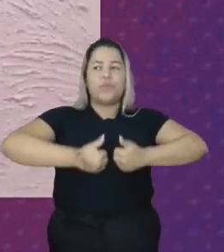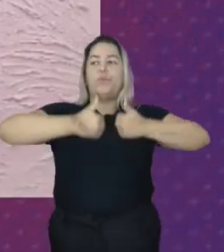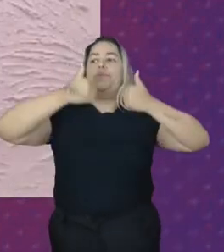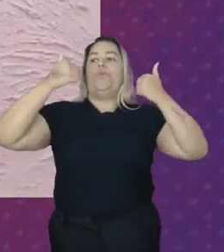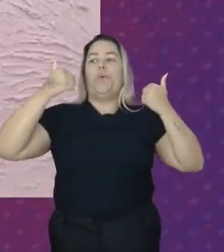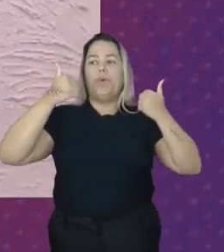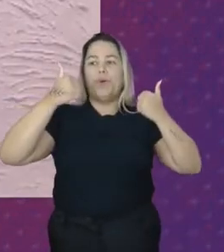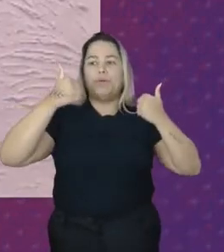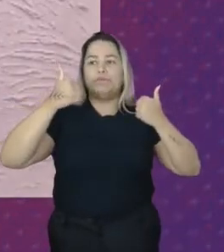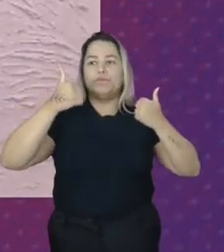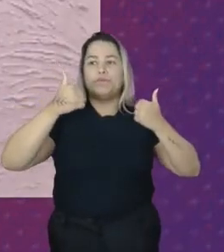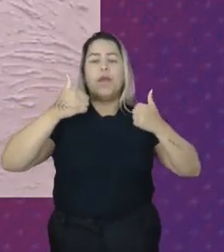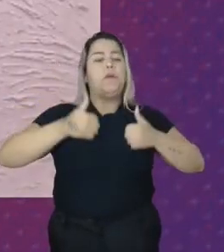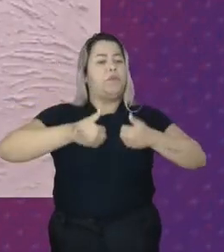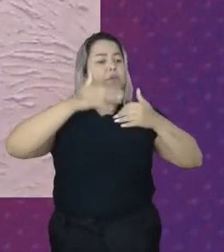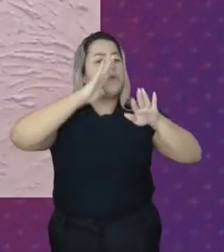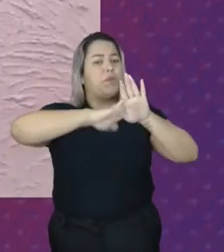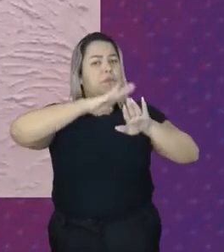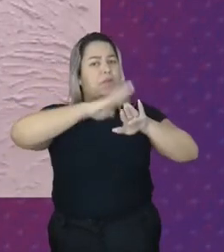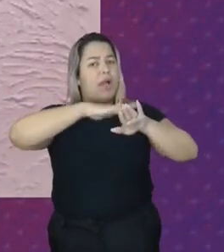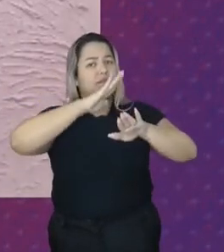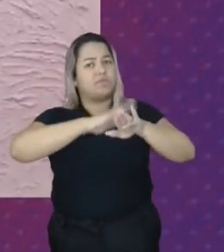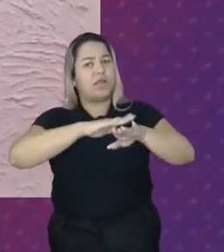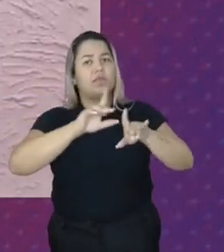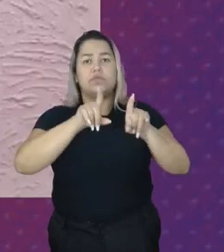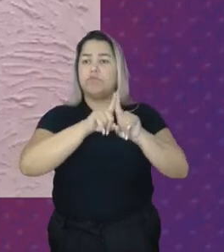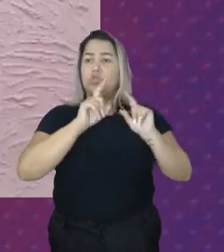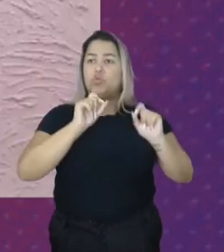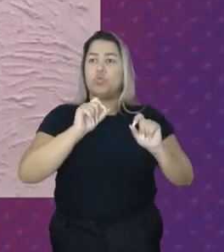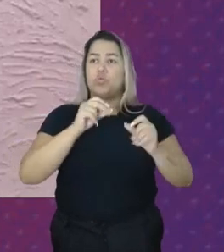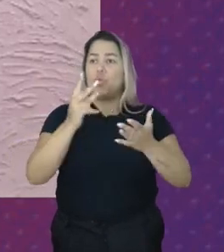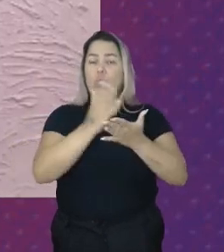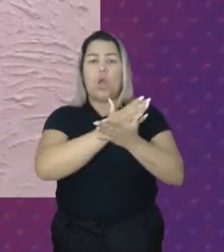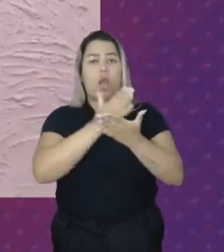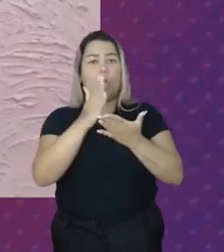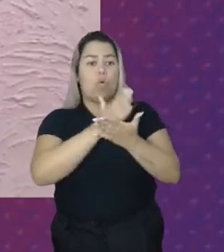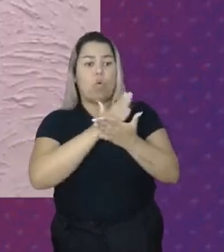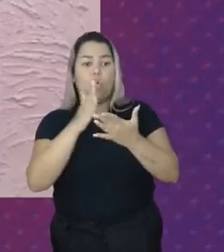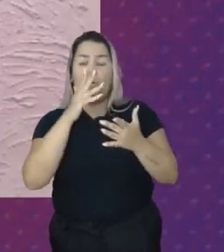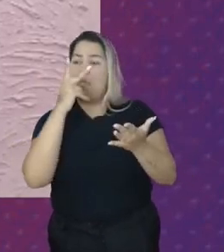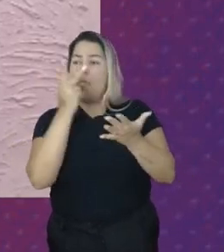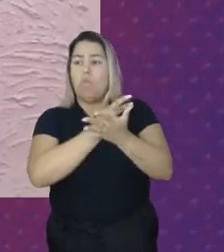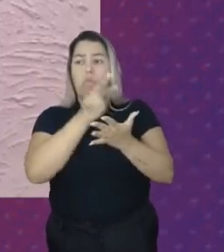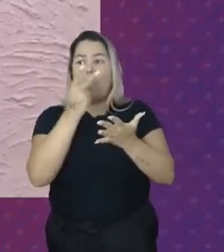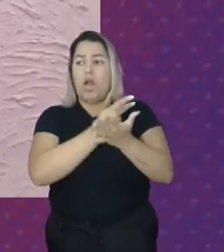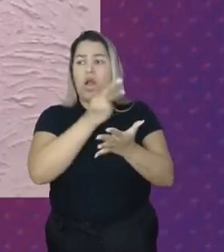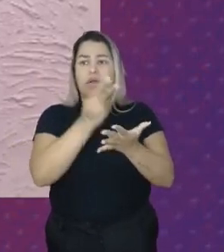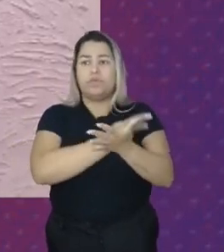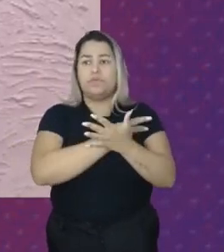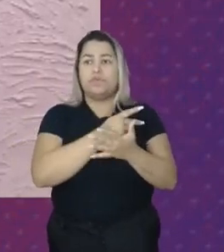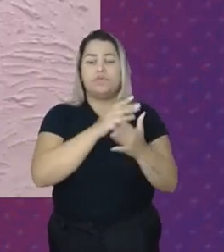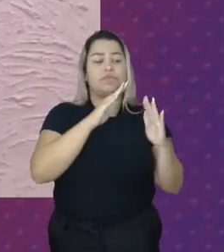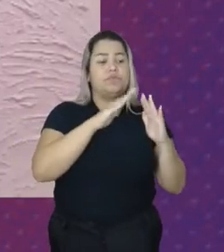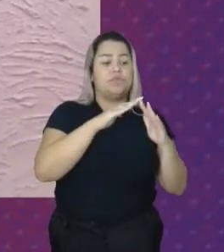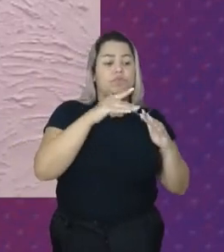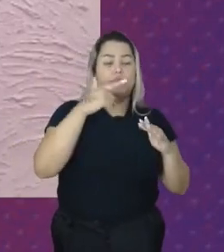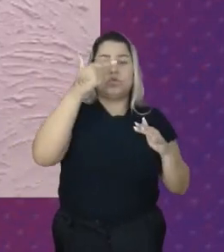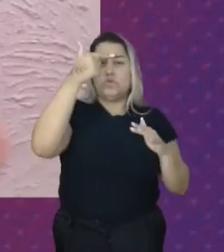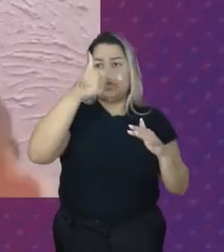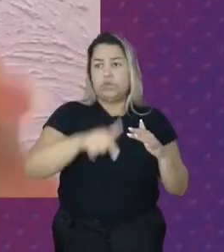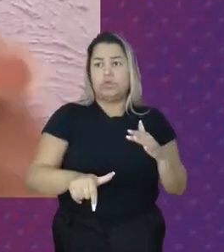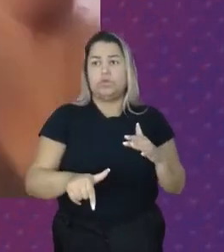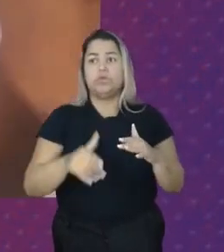mim, tem que melhorar mais ainda, porque deixou algumas falhas, como a diarista, que antes a gente conseguia